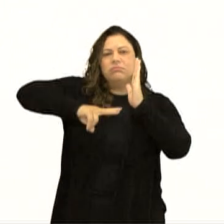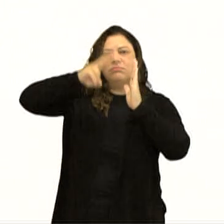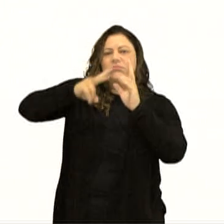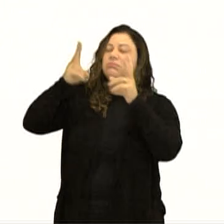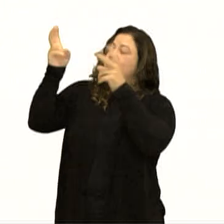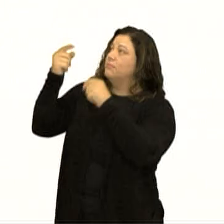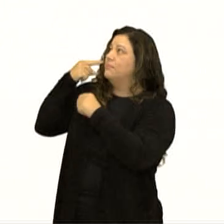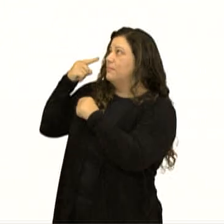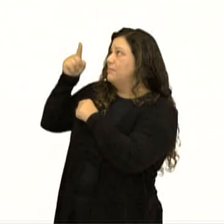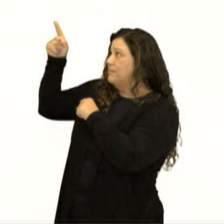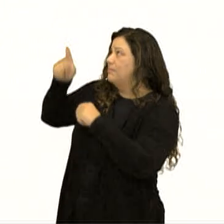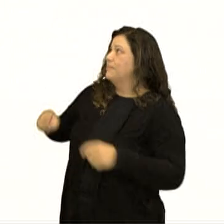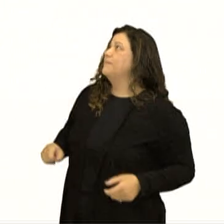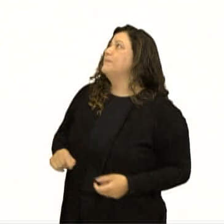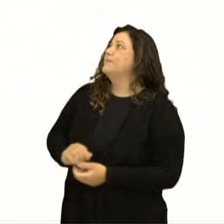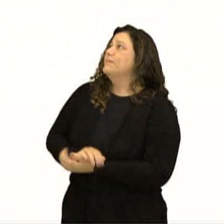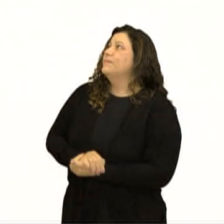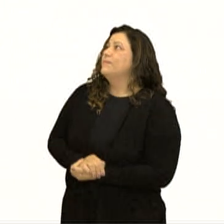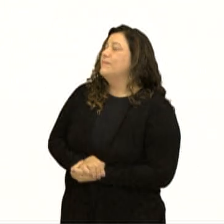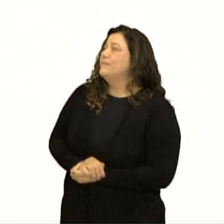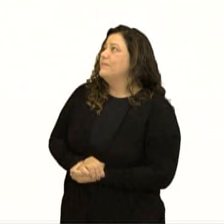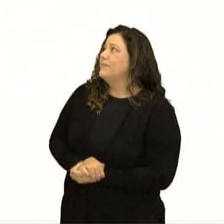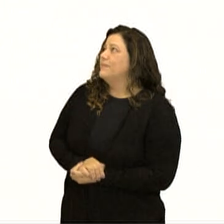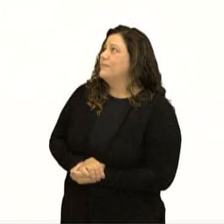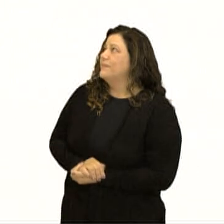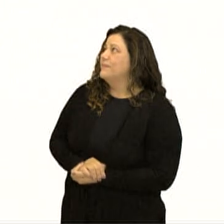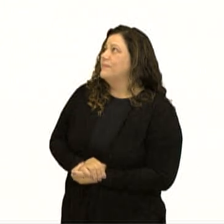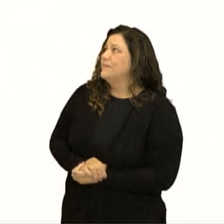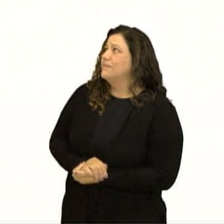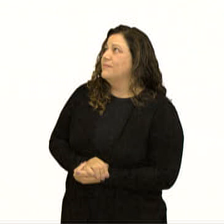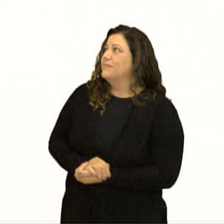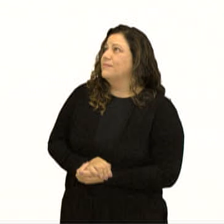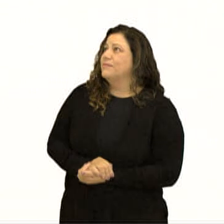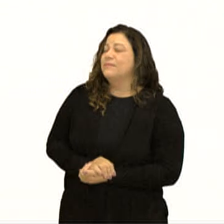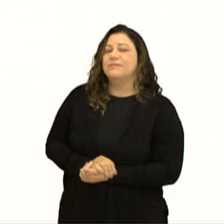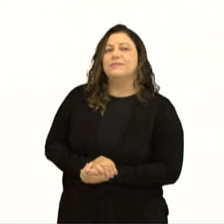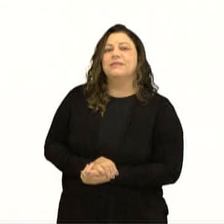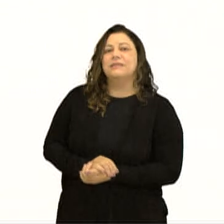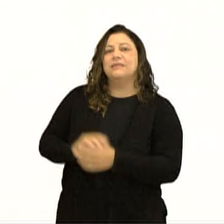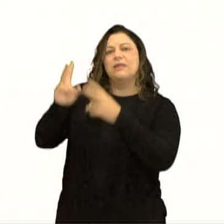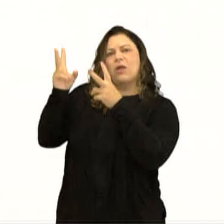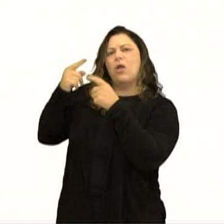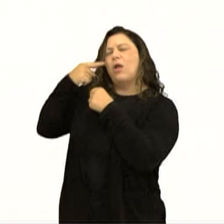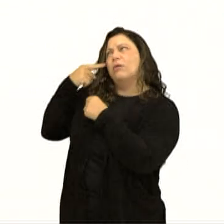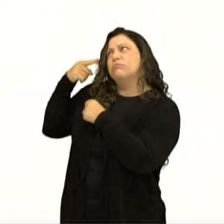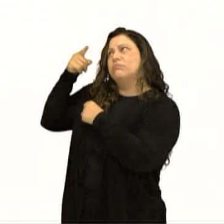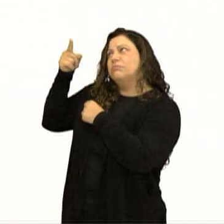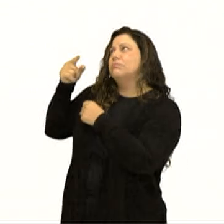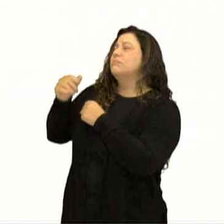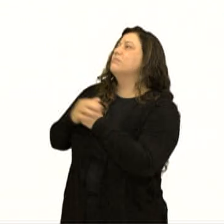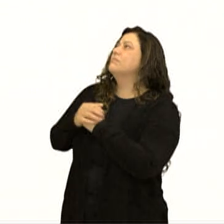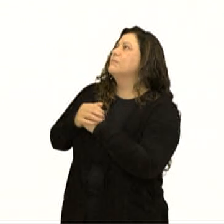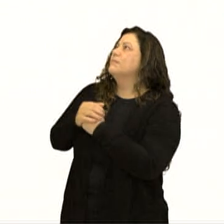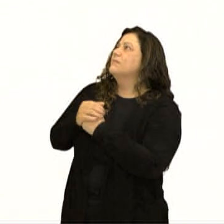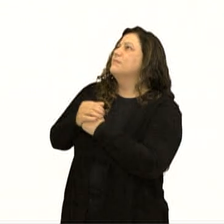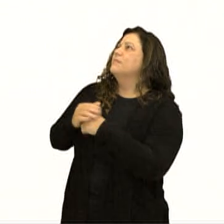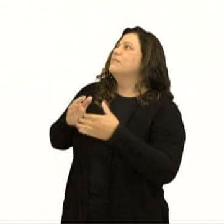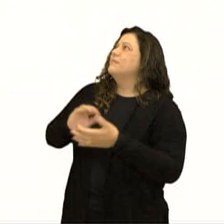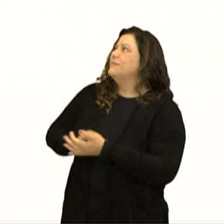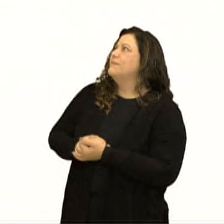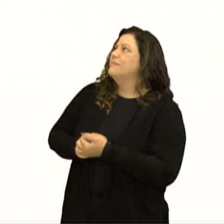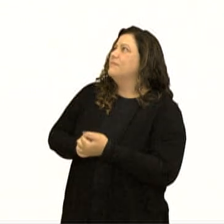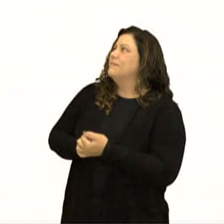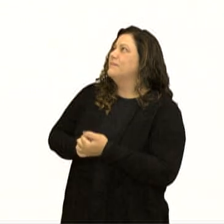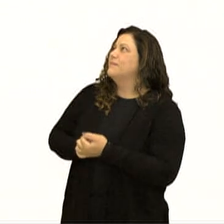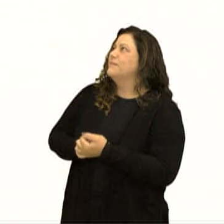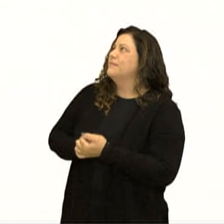Have more than 13 guests? Please give us a call. All tour itineraries are 100